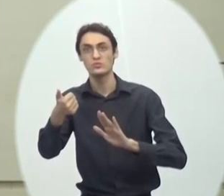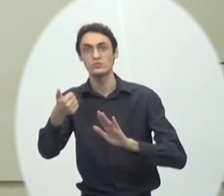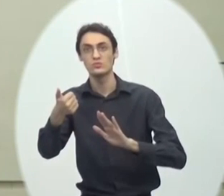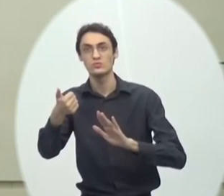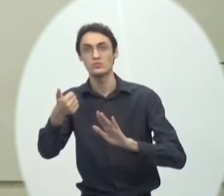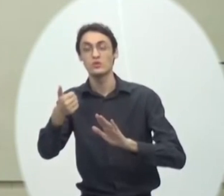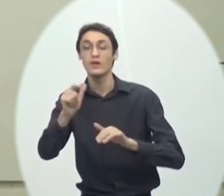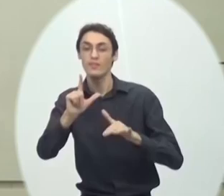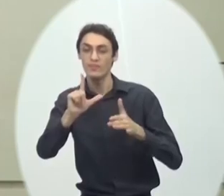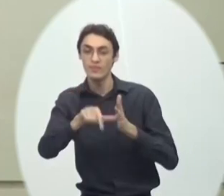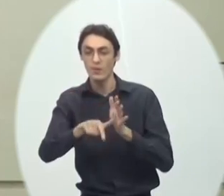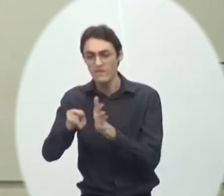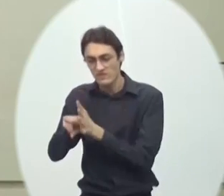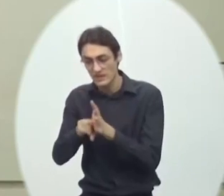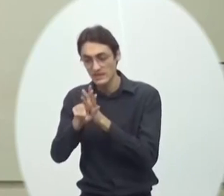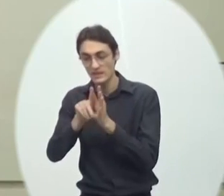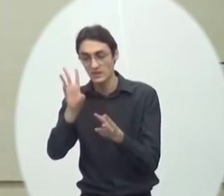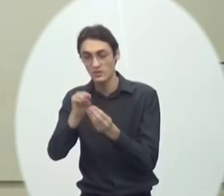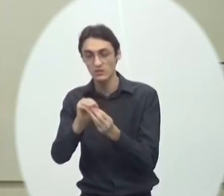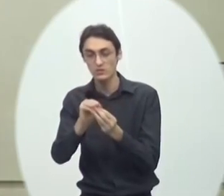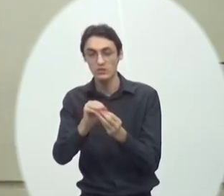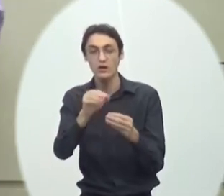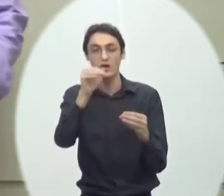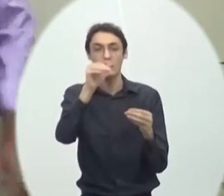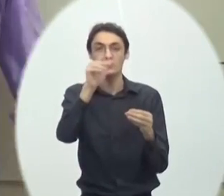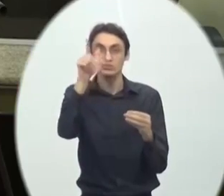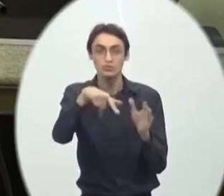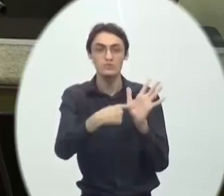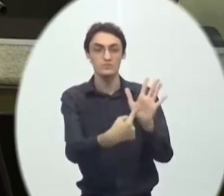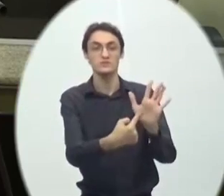projeto novamente, e aí sim terá o meu voto. Obrigado, senhor presidente.